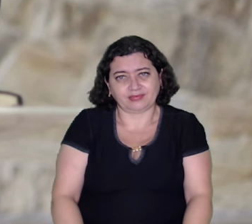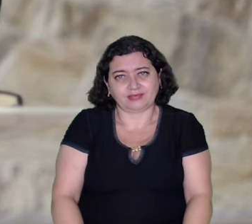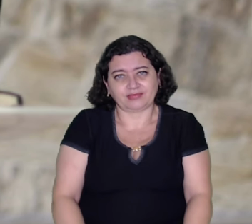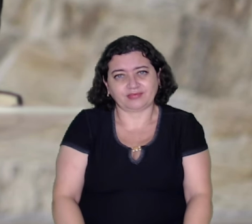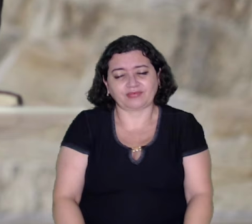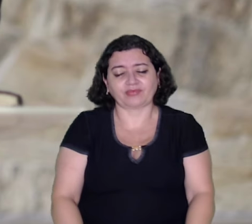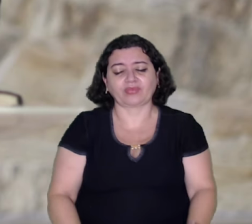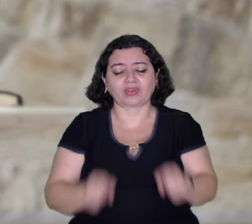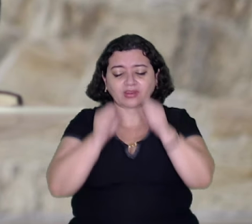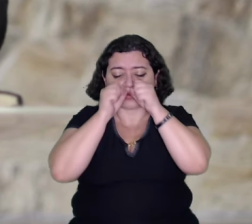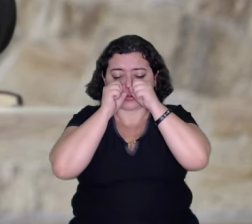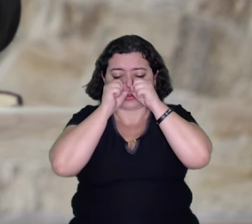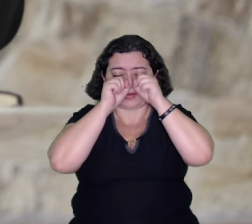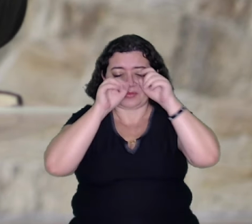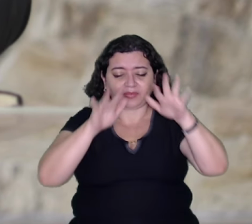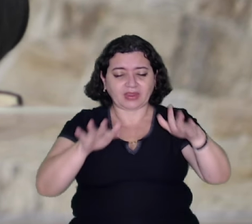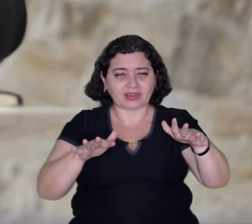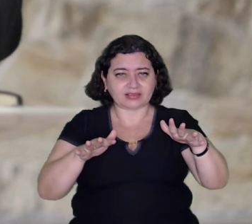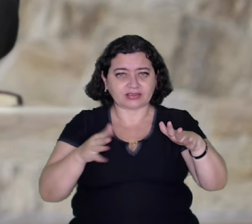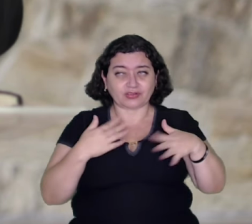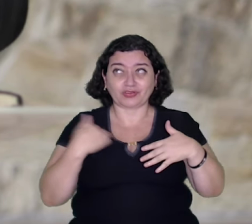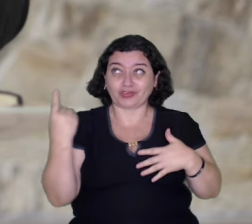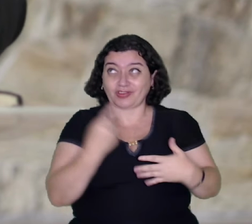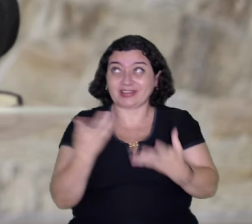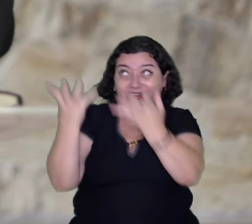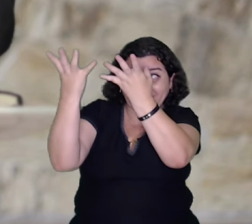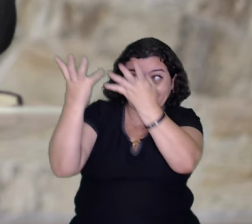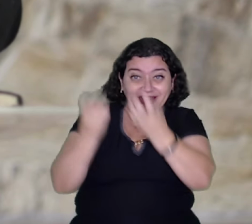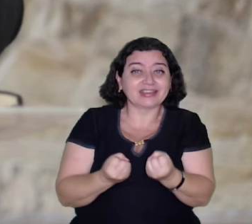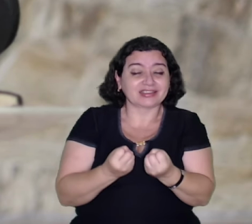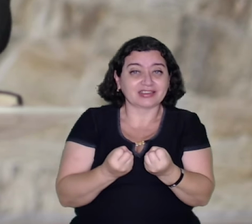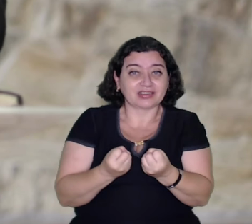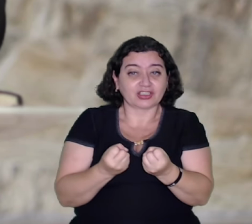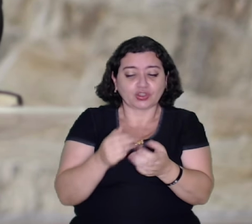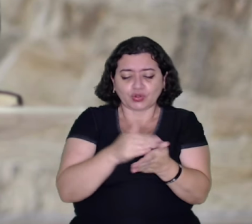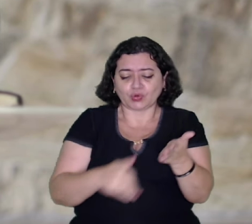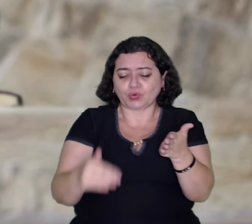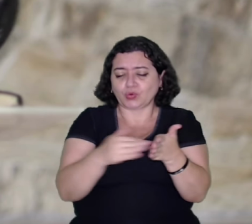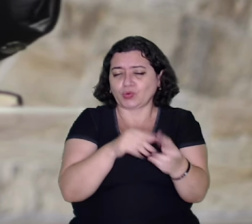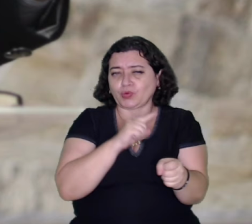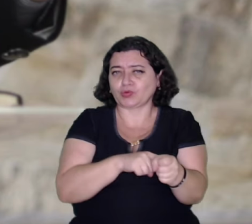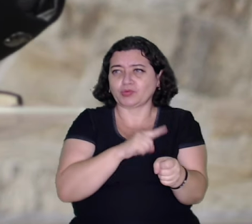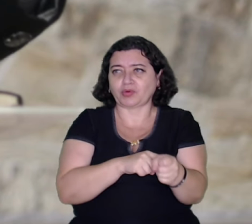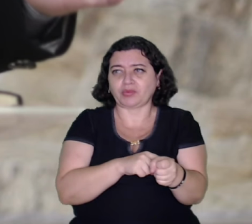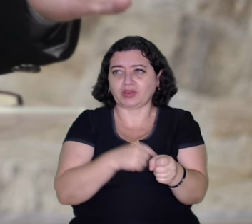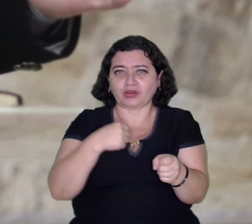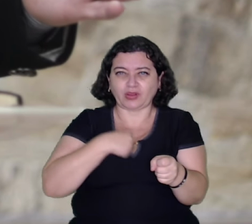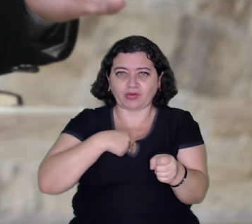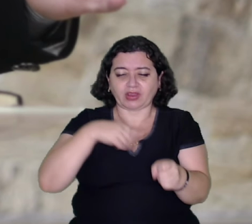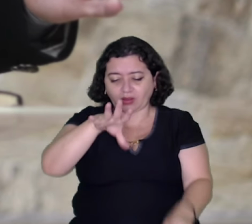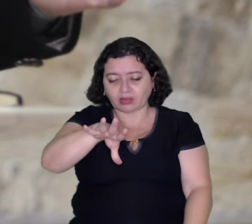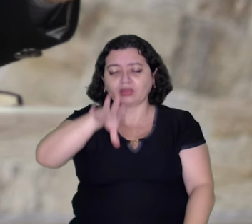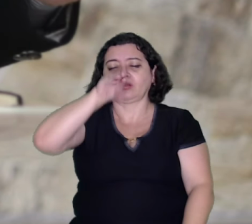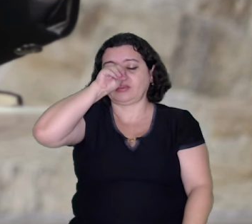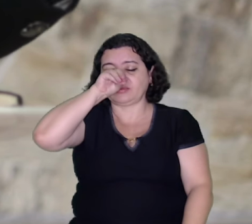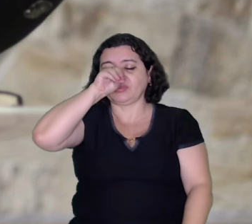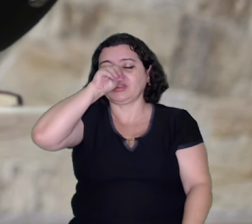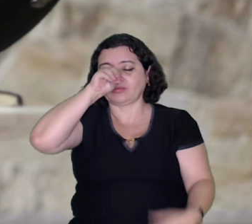E bênção é coisa que nós recebemos a todo momento. Eu estou aqui respirando.